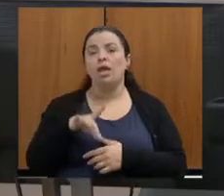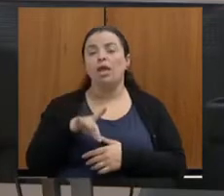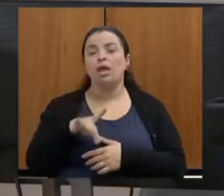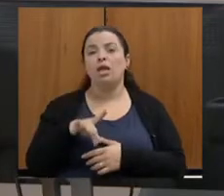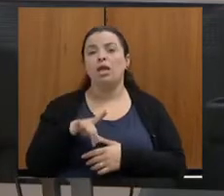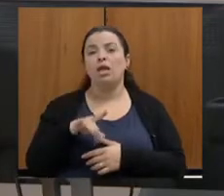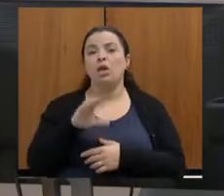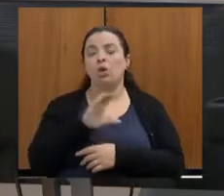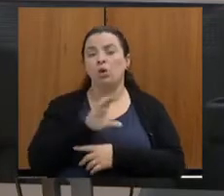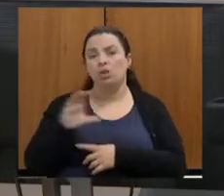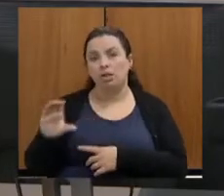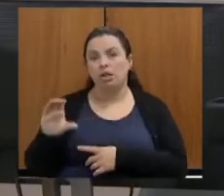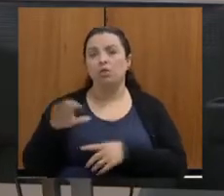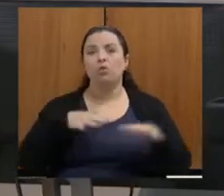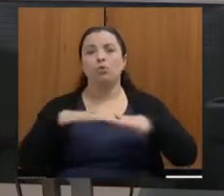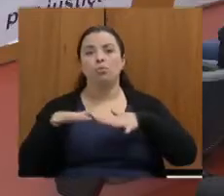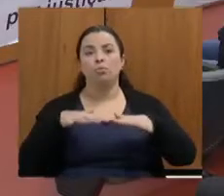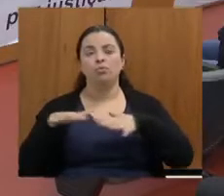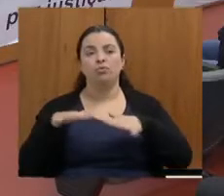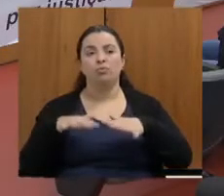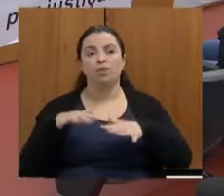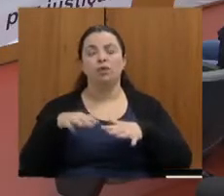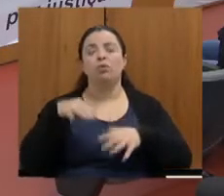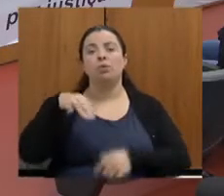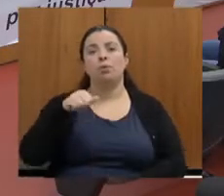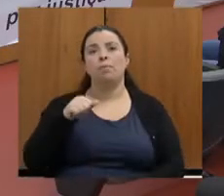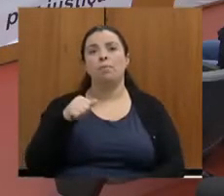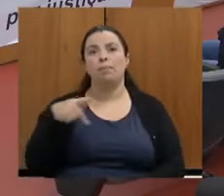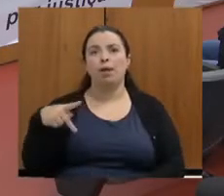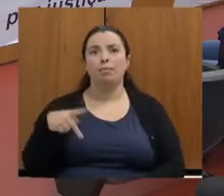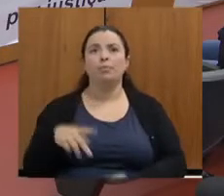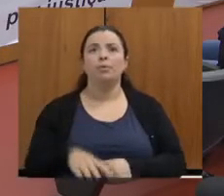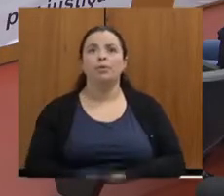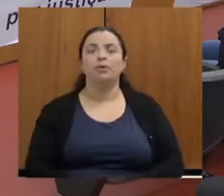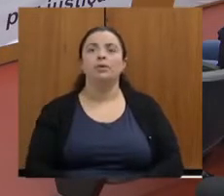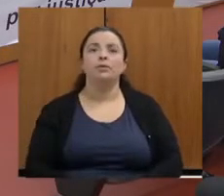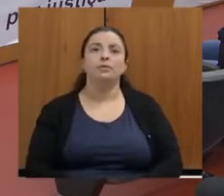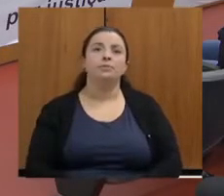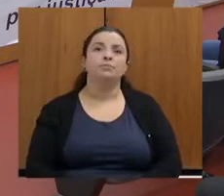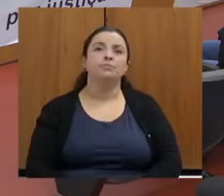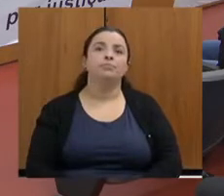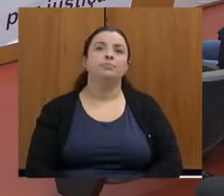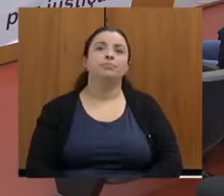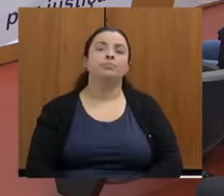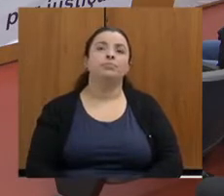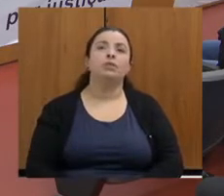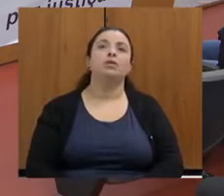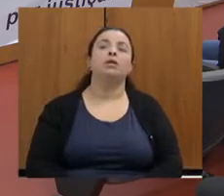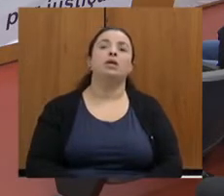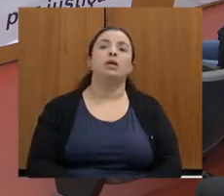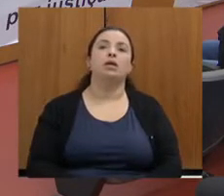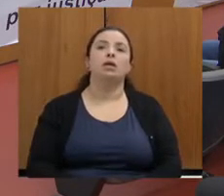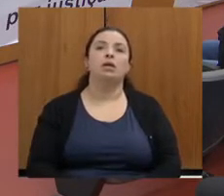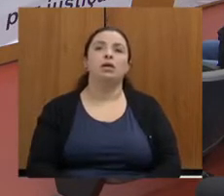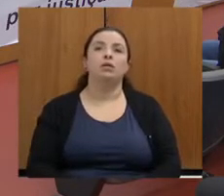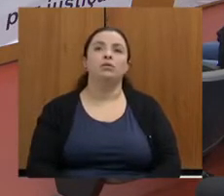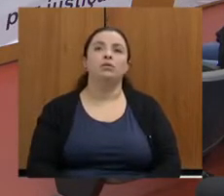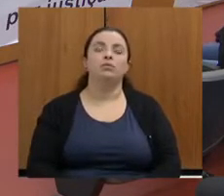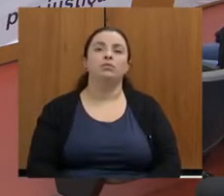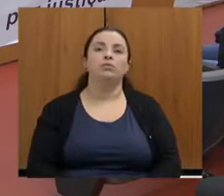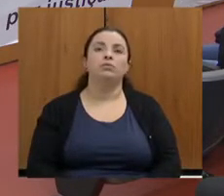atingidos por barragens é muito bem quero cumprimentar aqui em nome do mab Beatriz Cerqueira